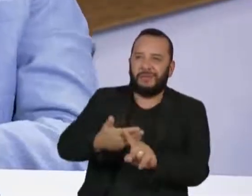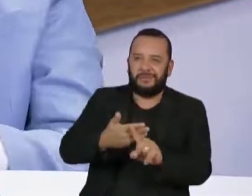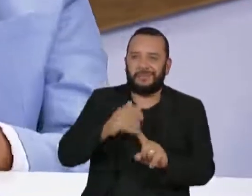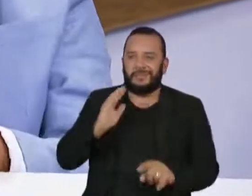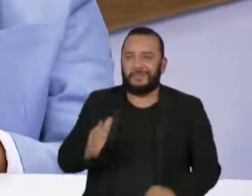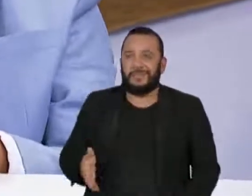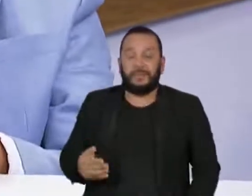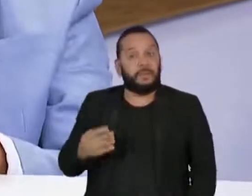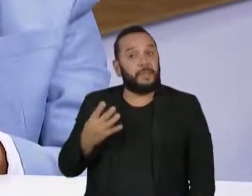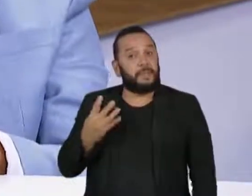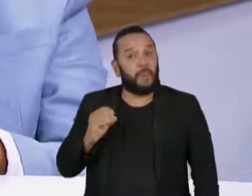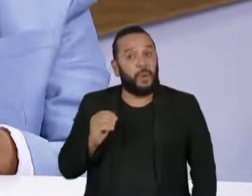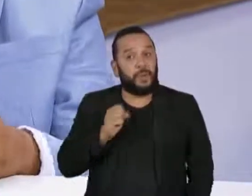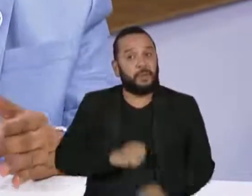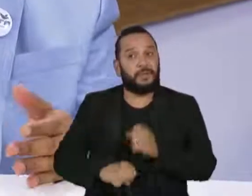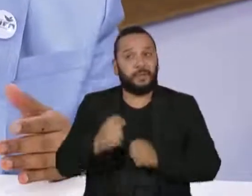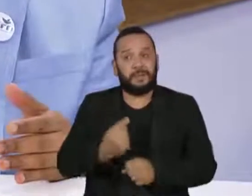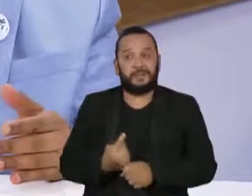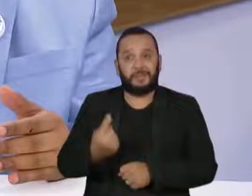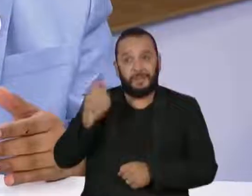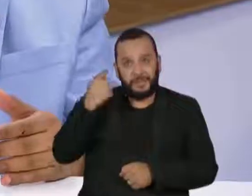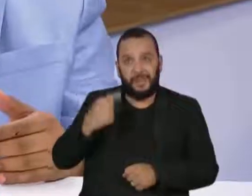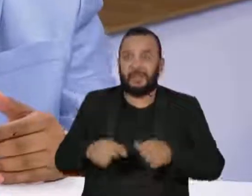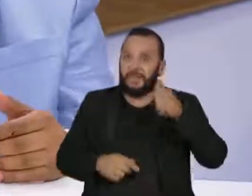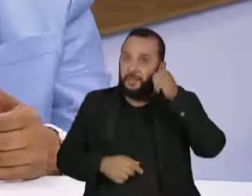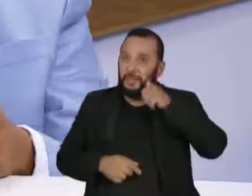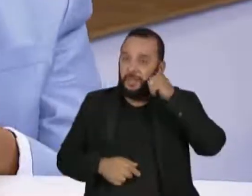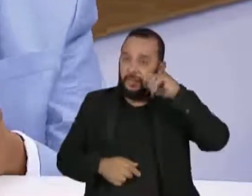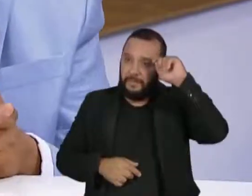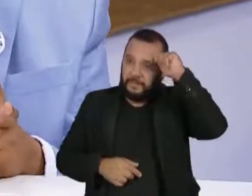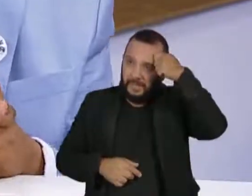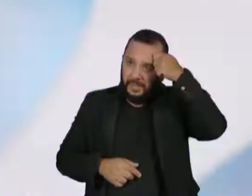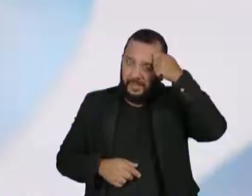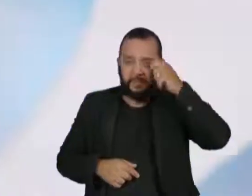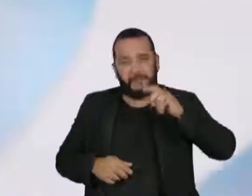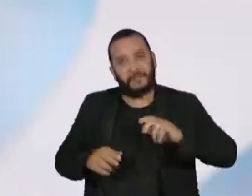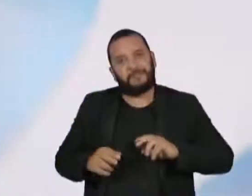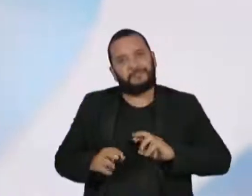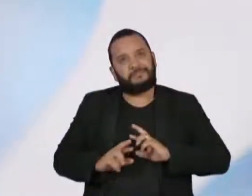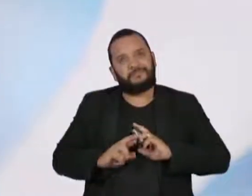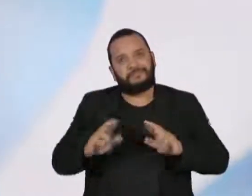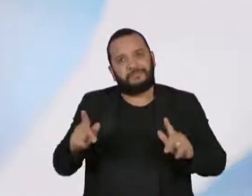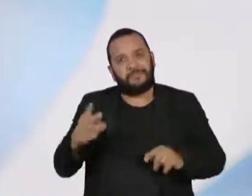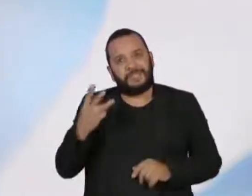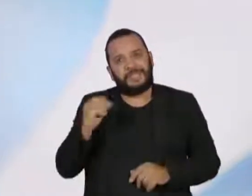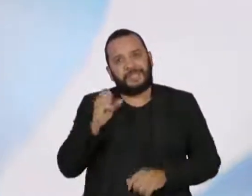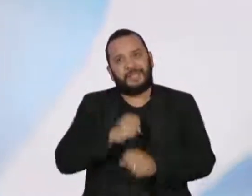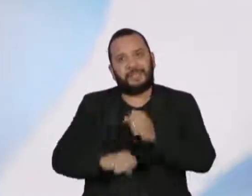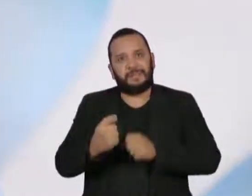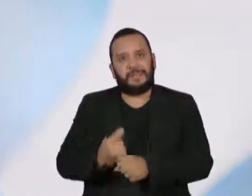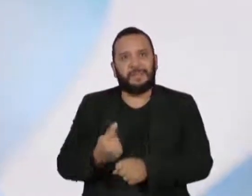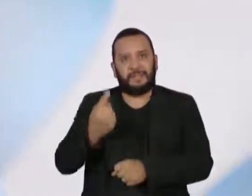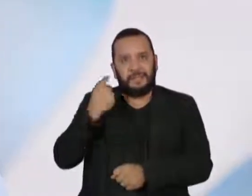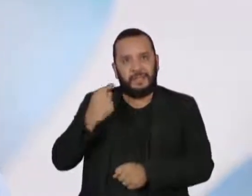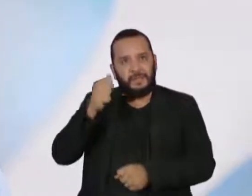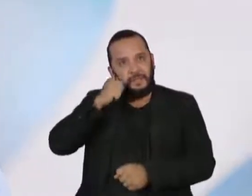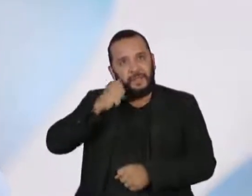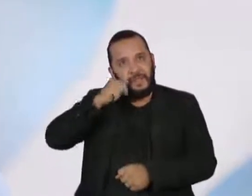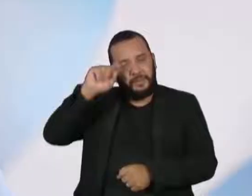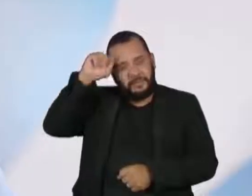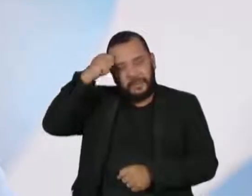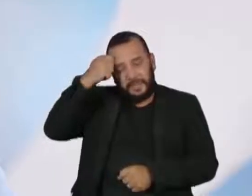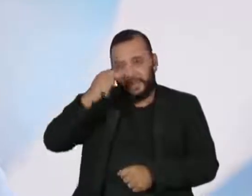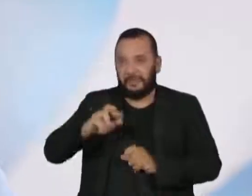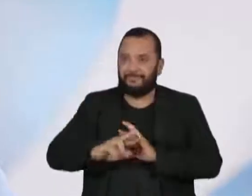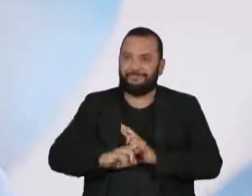há 40 anos atrás, ser uma mulher preta era uma coisa. Depois, há 30 anos atrás, também era. E as coisas vieram se